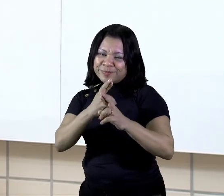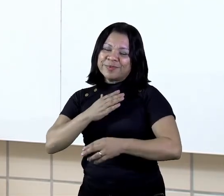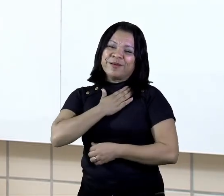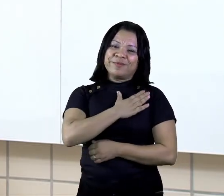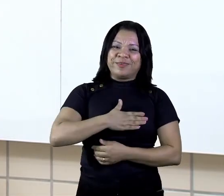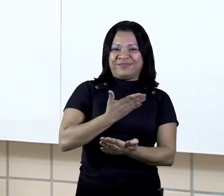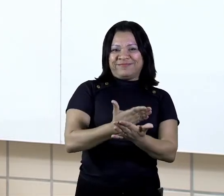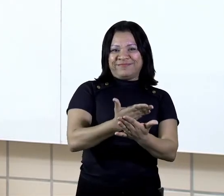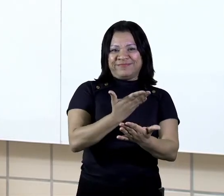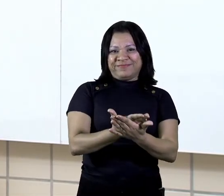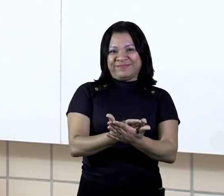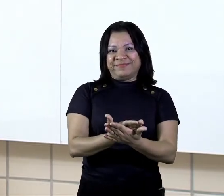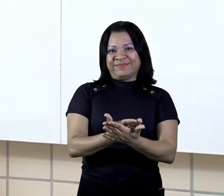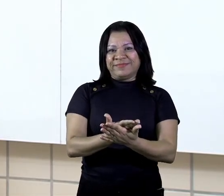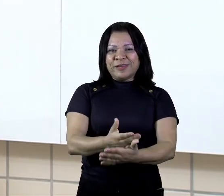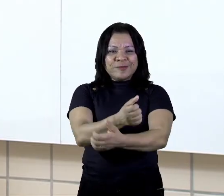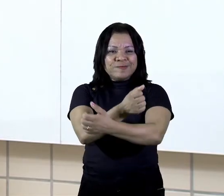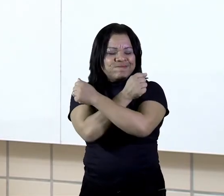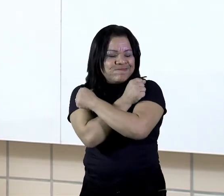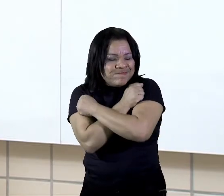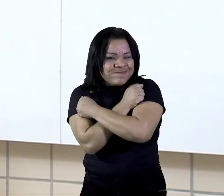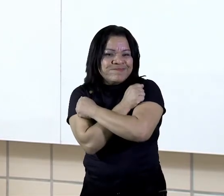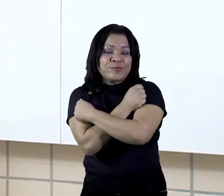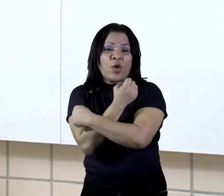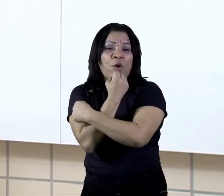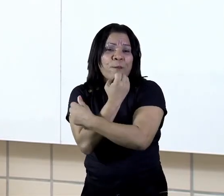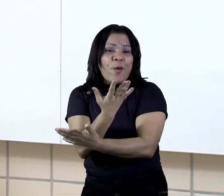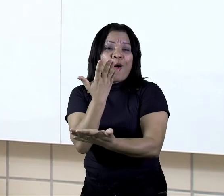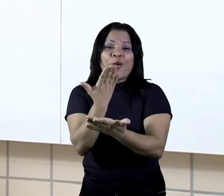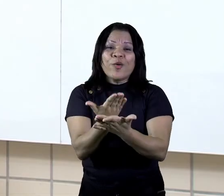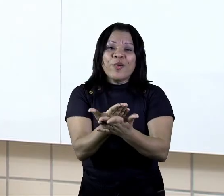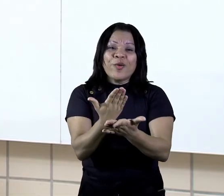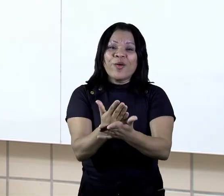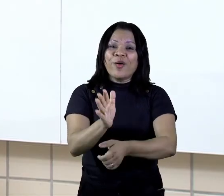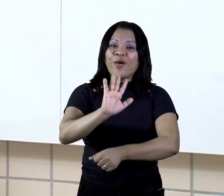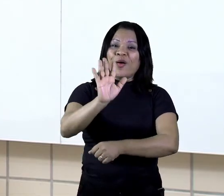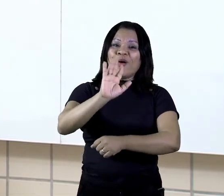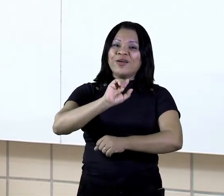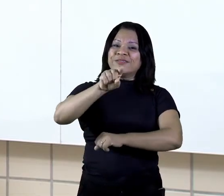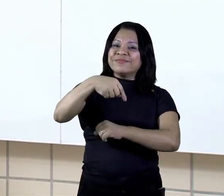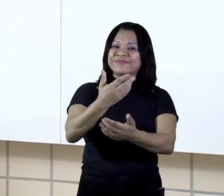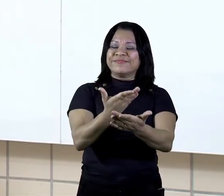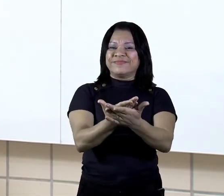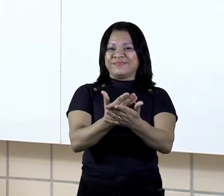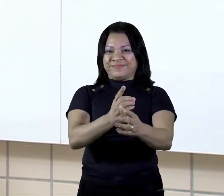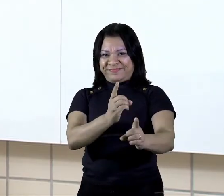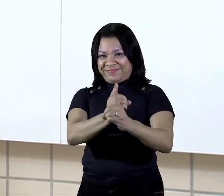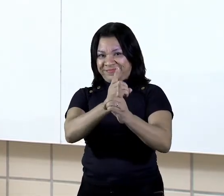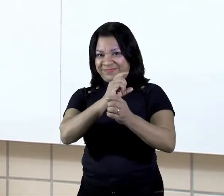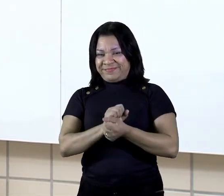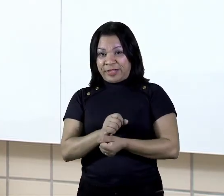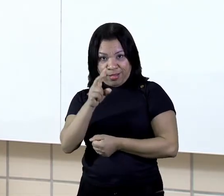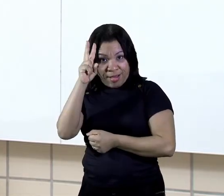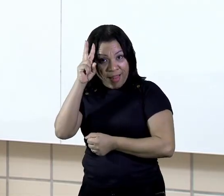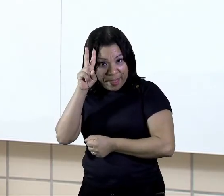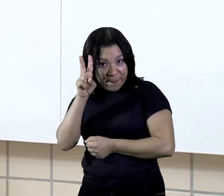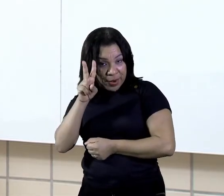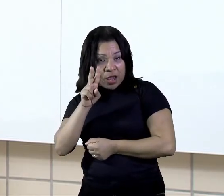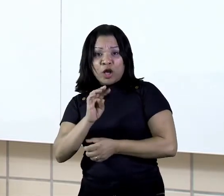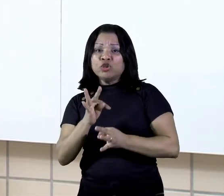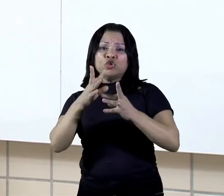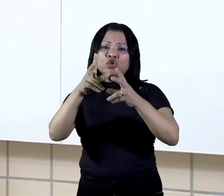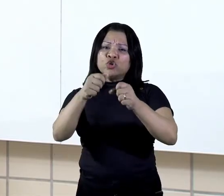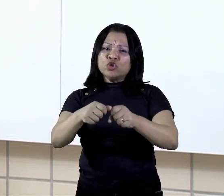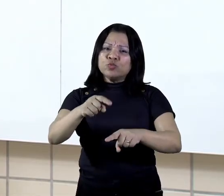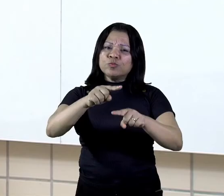nossa aula. Um grande abraço, bons estudos, até o nosso próximo encontro. Lembrando que todo o nosso material está